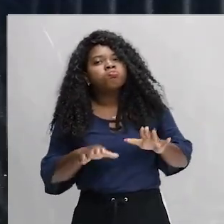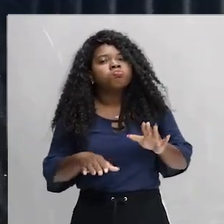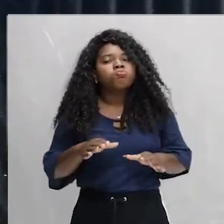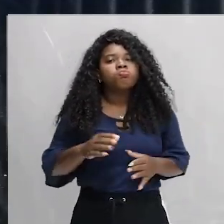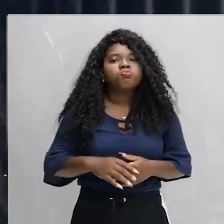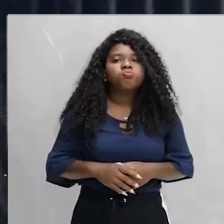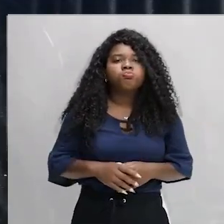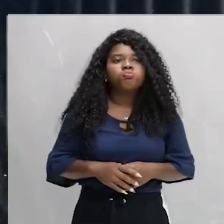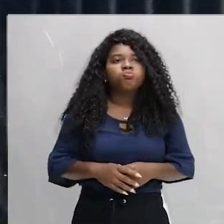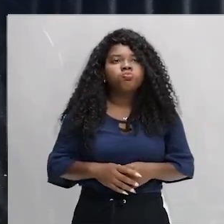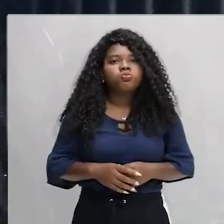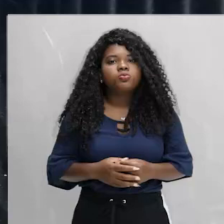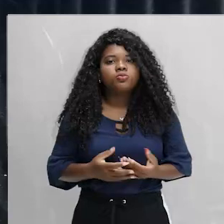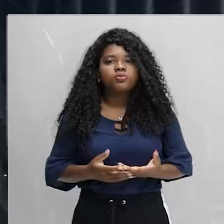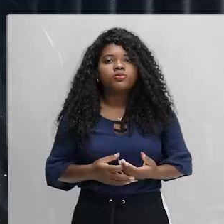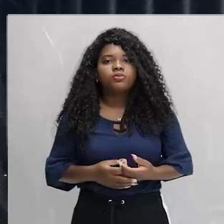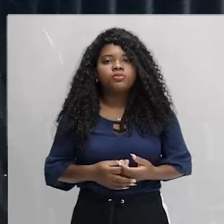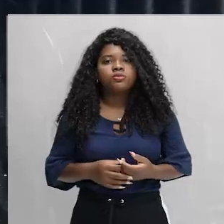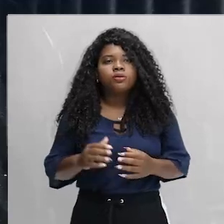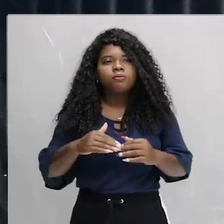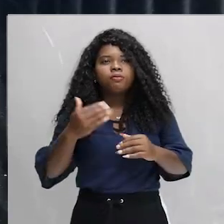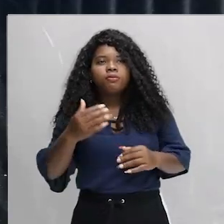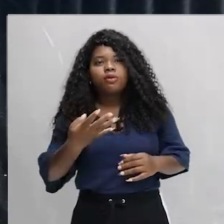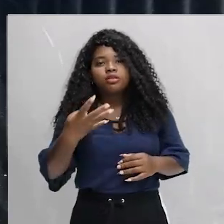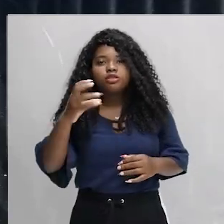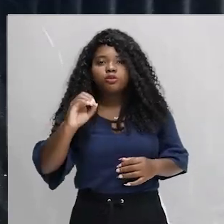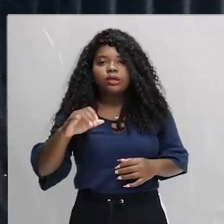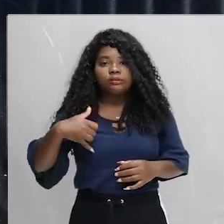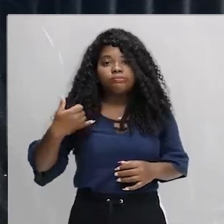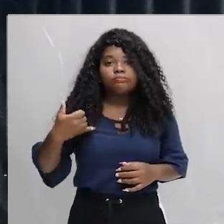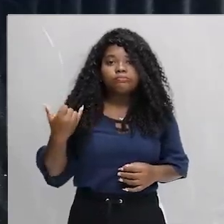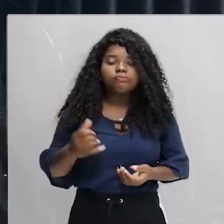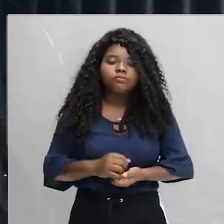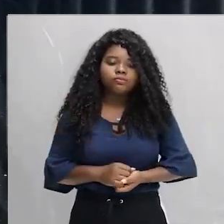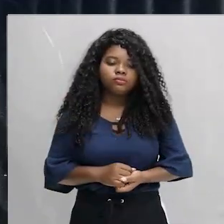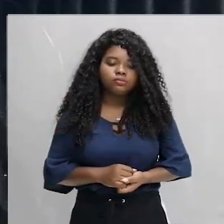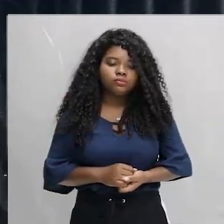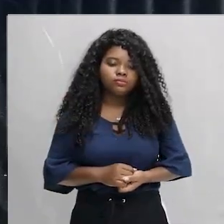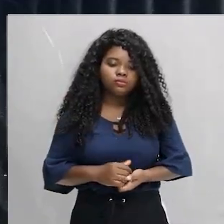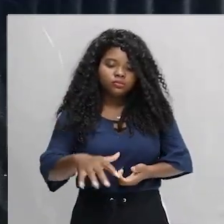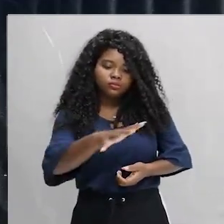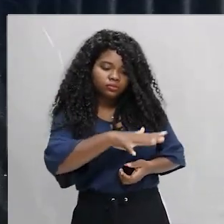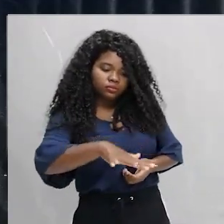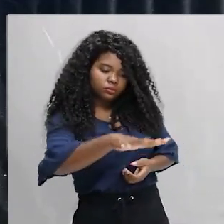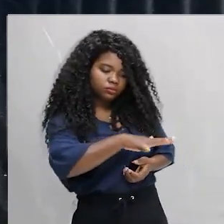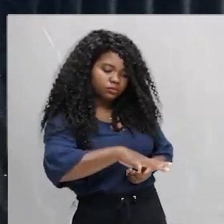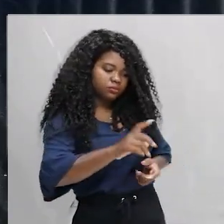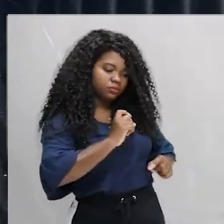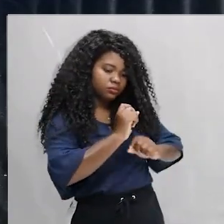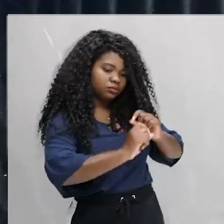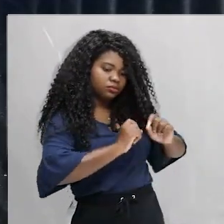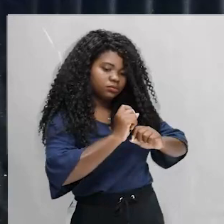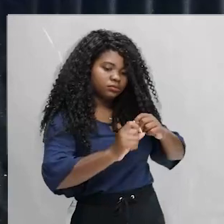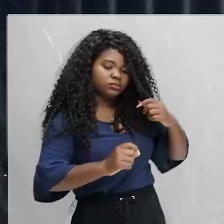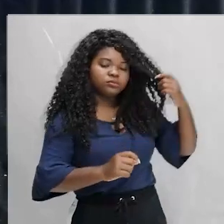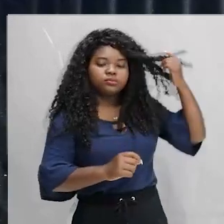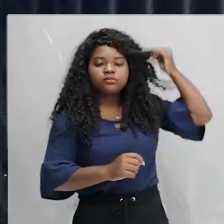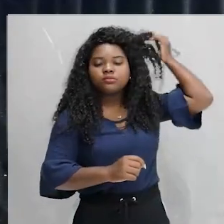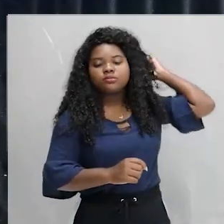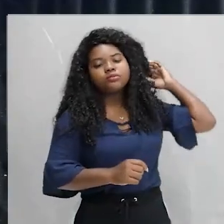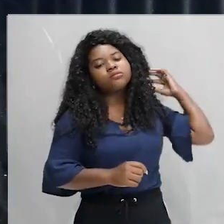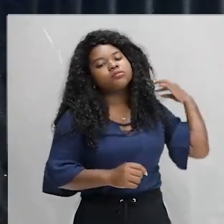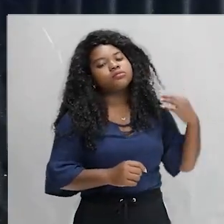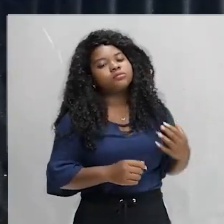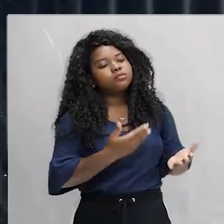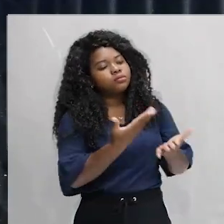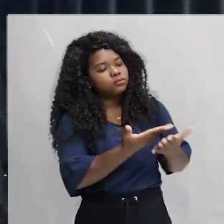um homem adulto, né? Um homem com certeza mais de 40 anos. O ambiente que ele está é um ambiente